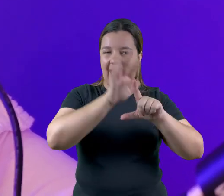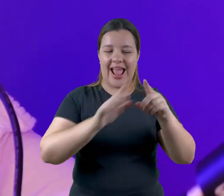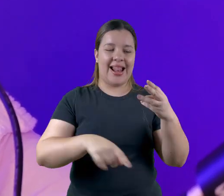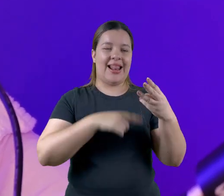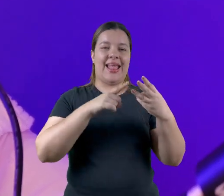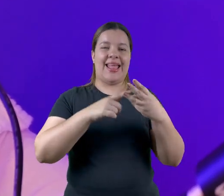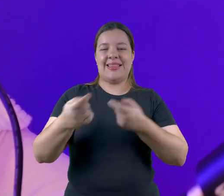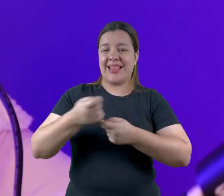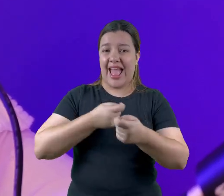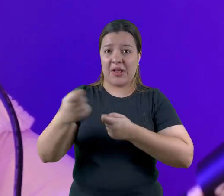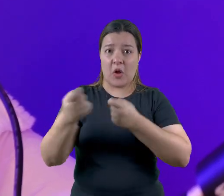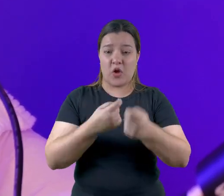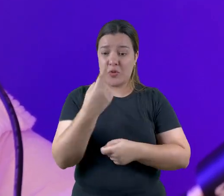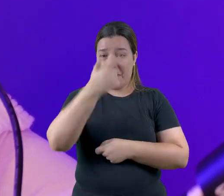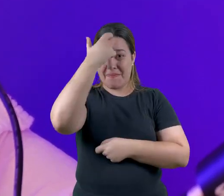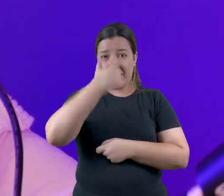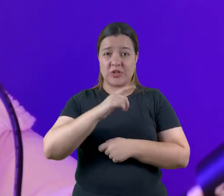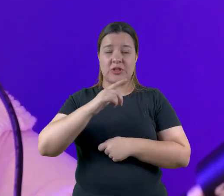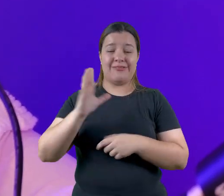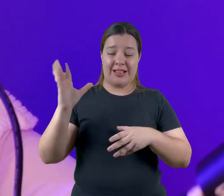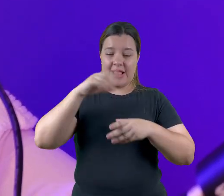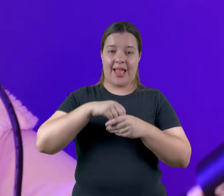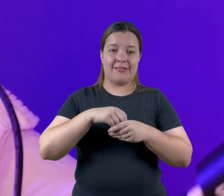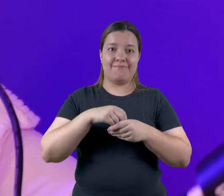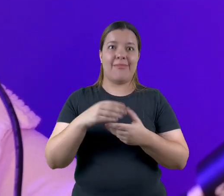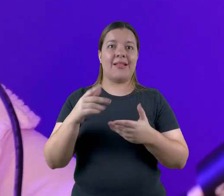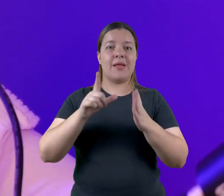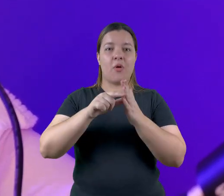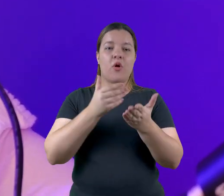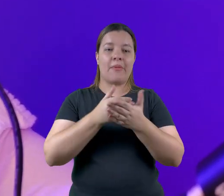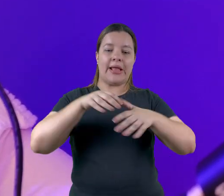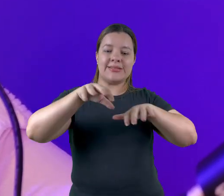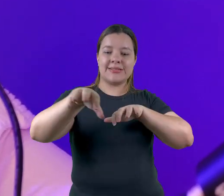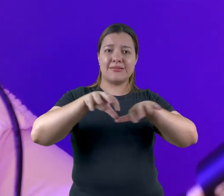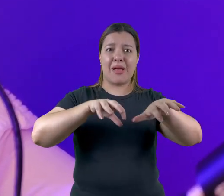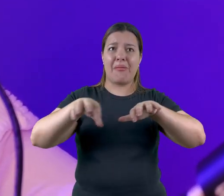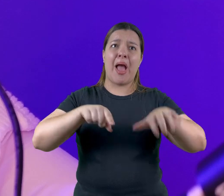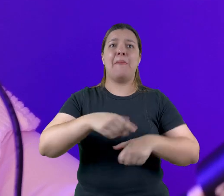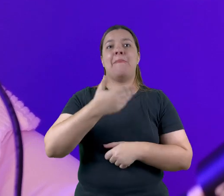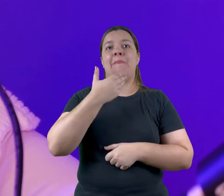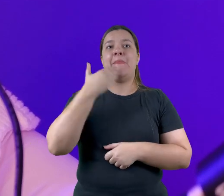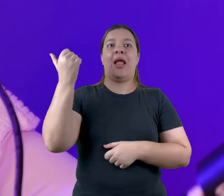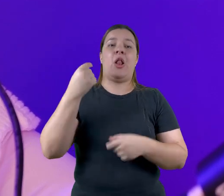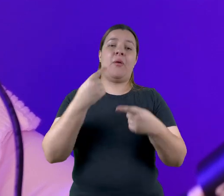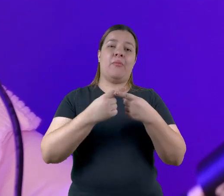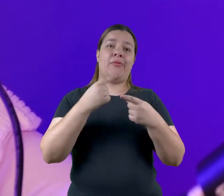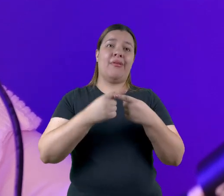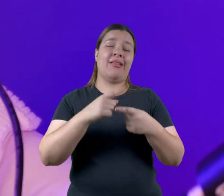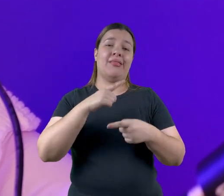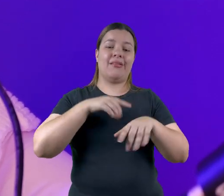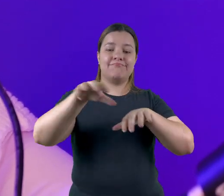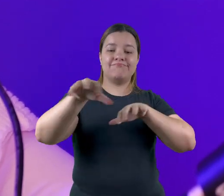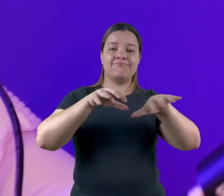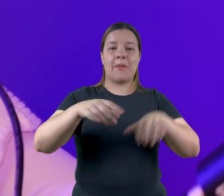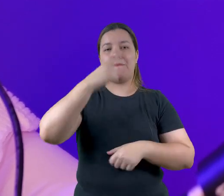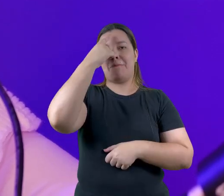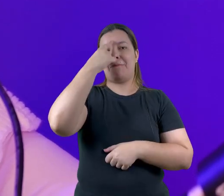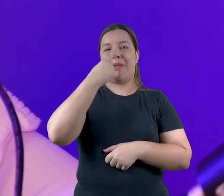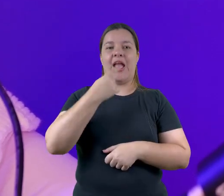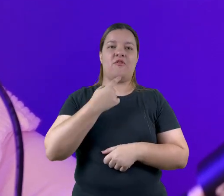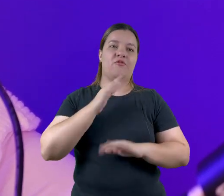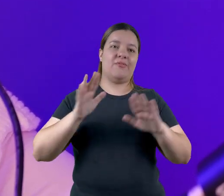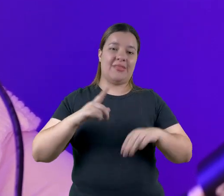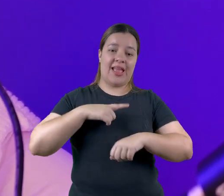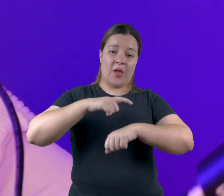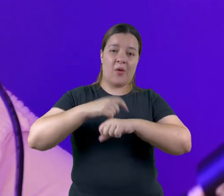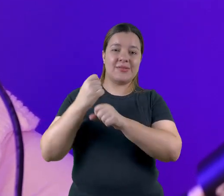tela quanto regras de negócio era tudo né mas isso foi uma melhoria no meu ponto de vista uma especialização que a área veio